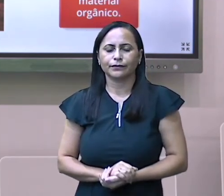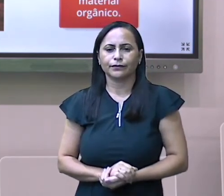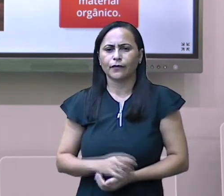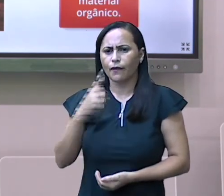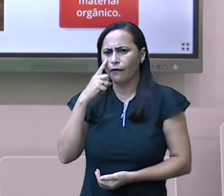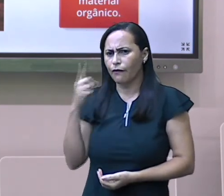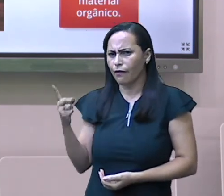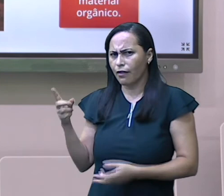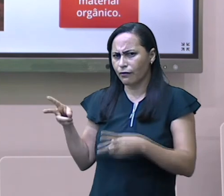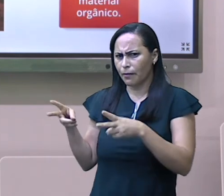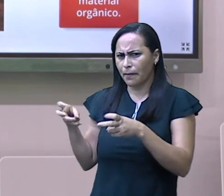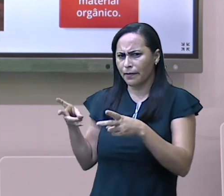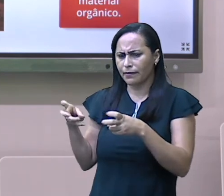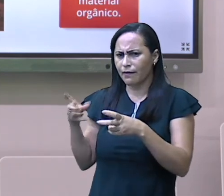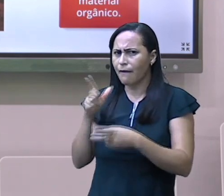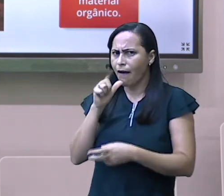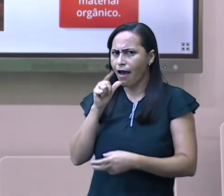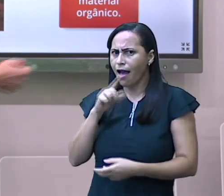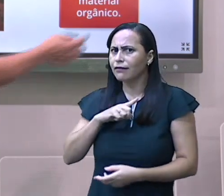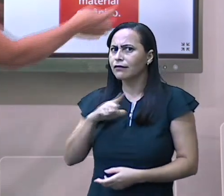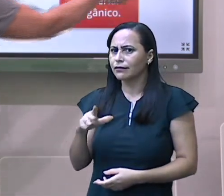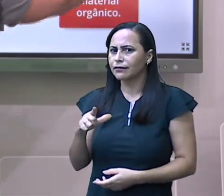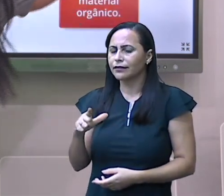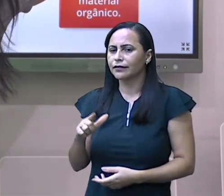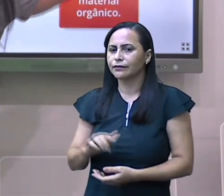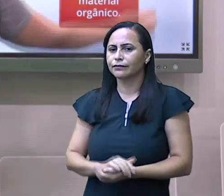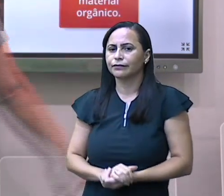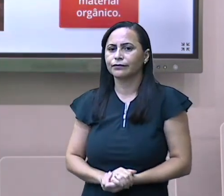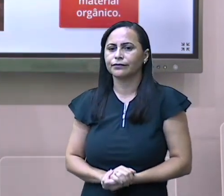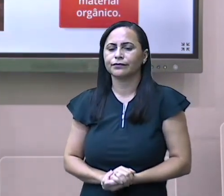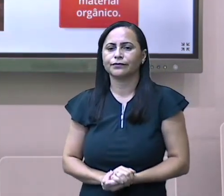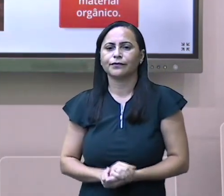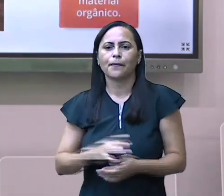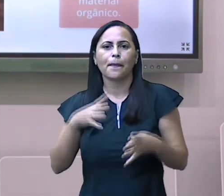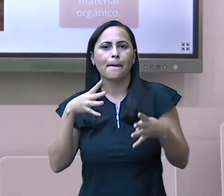observe a quantidade de água. Ele é um solo